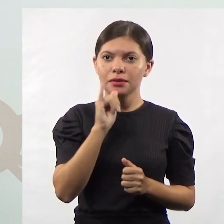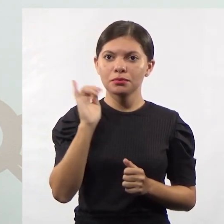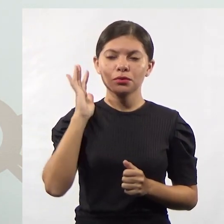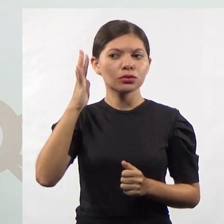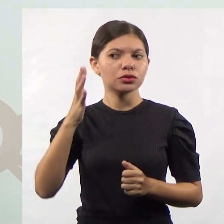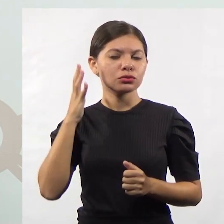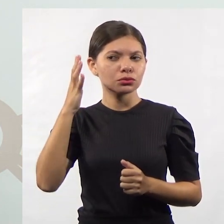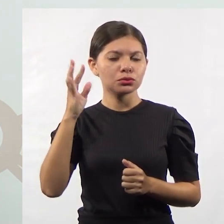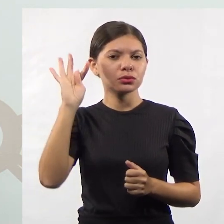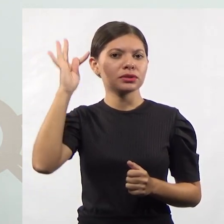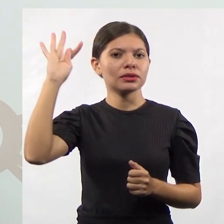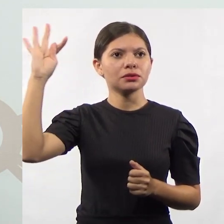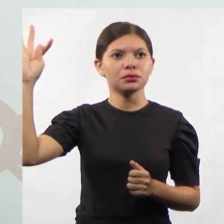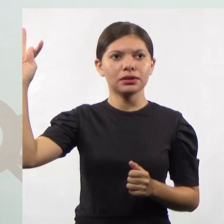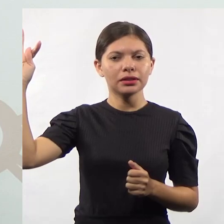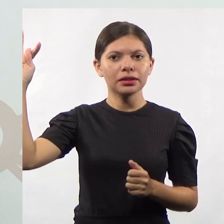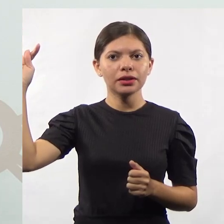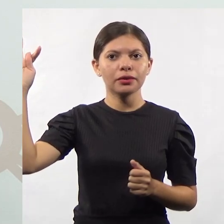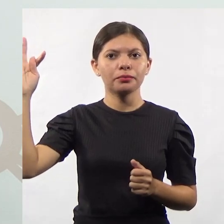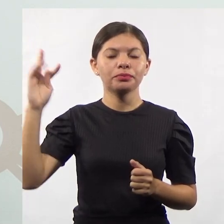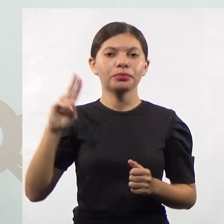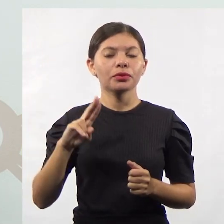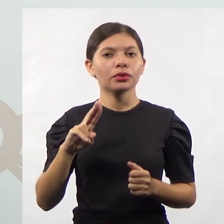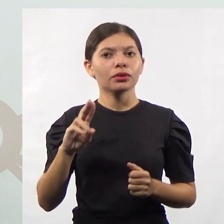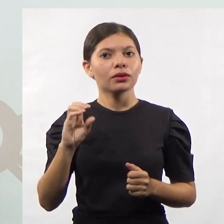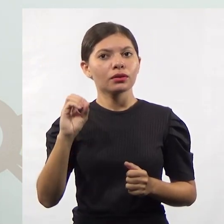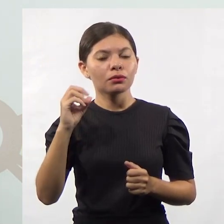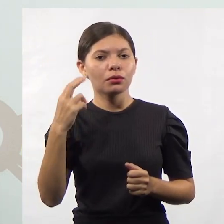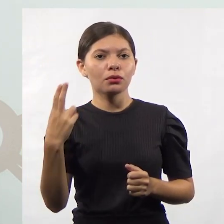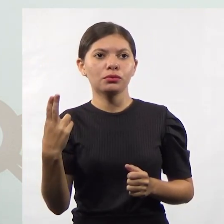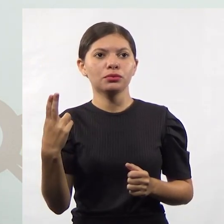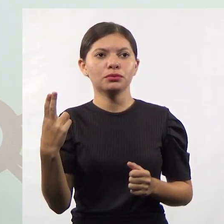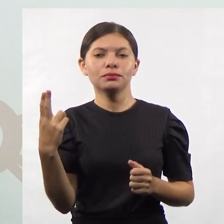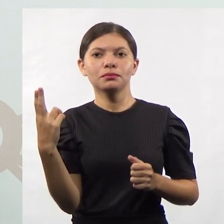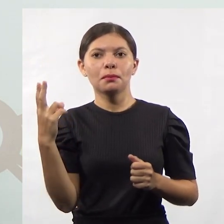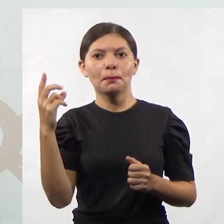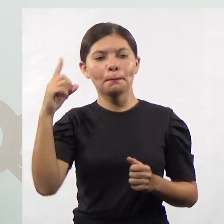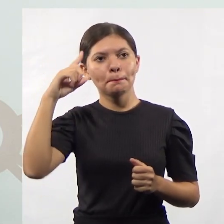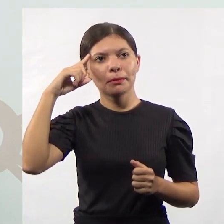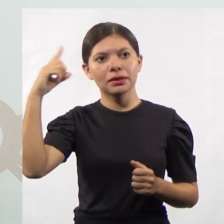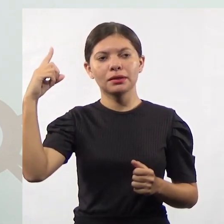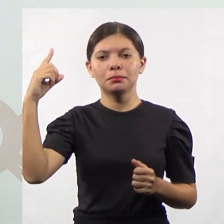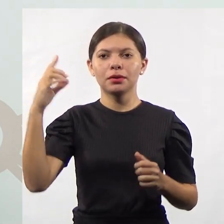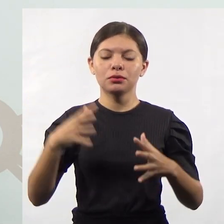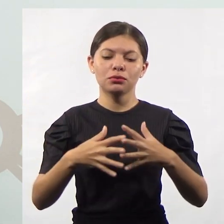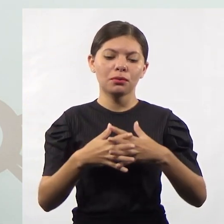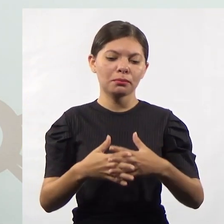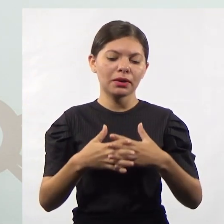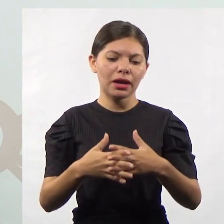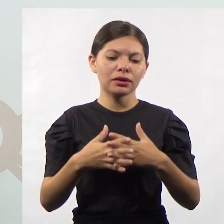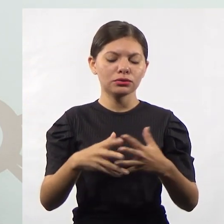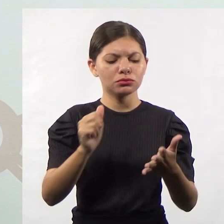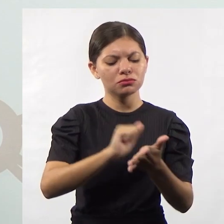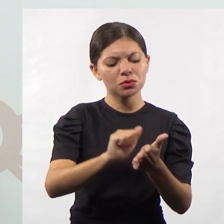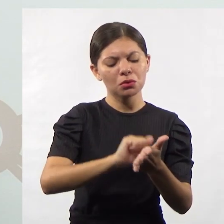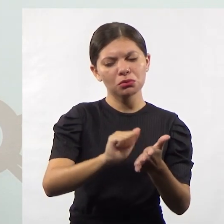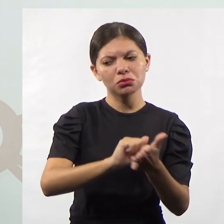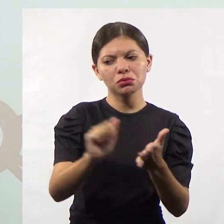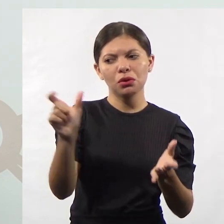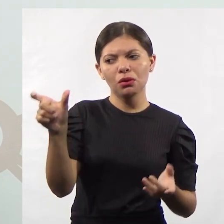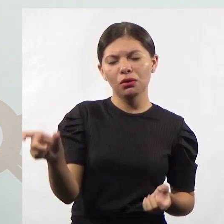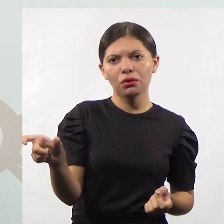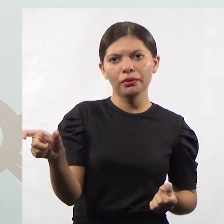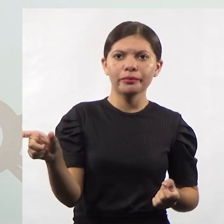do discurso do Bardin, ou o pensamento complexo de Edgar Morin, ou